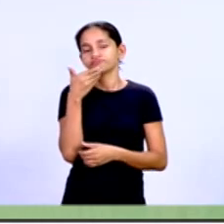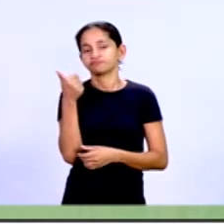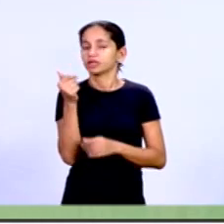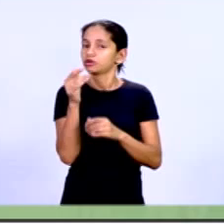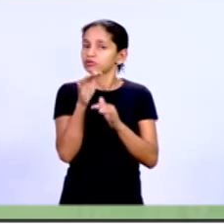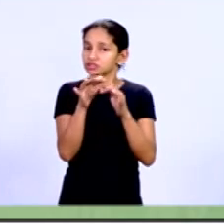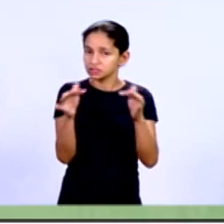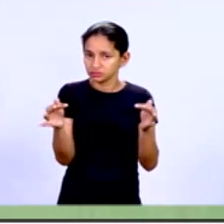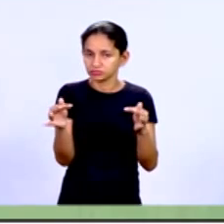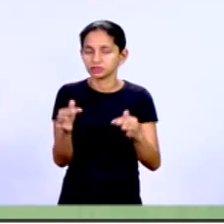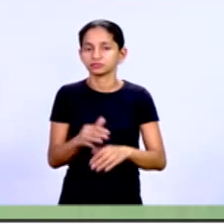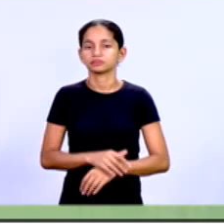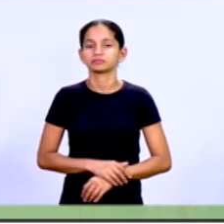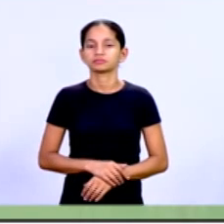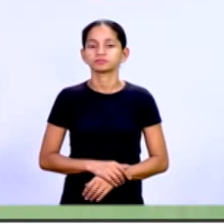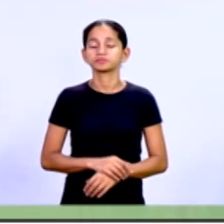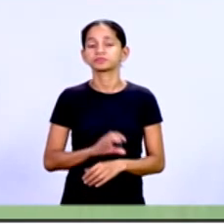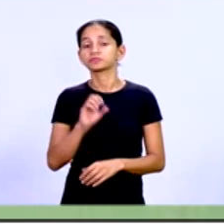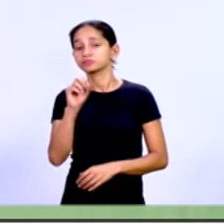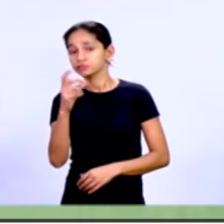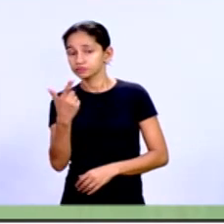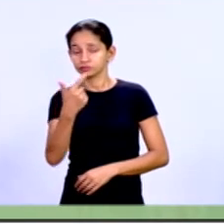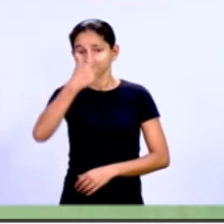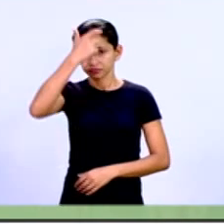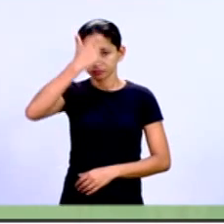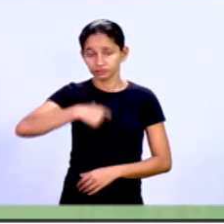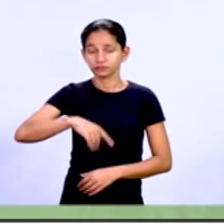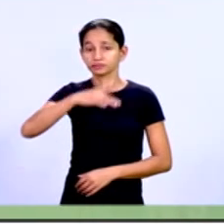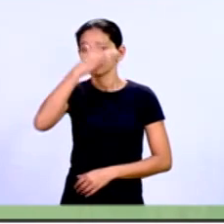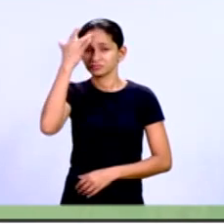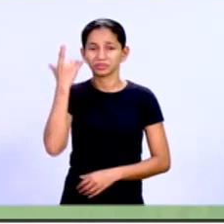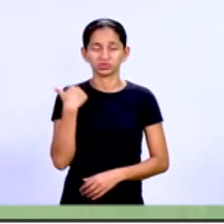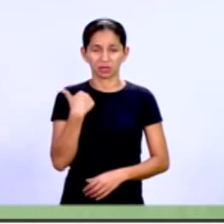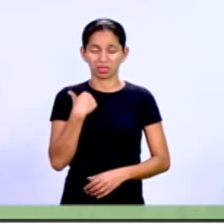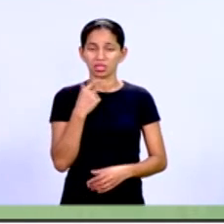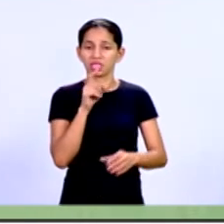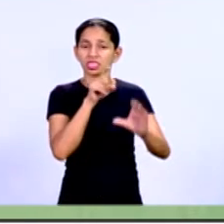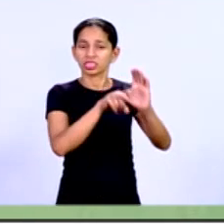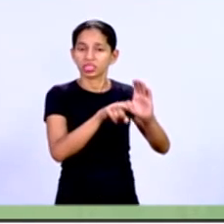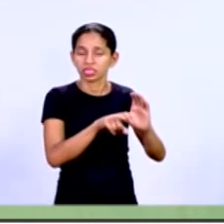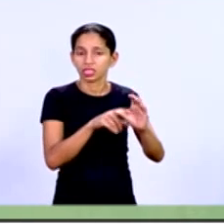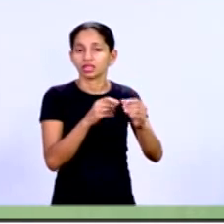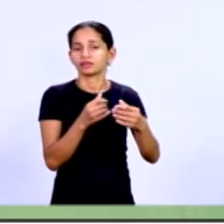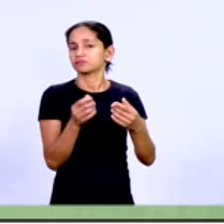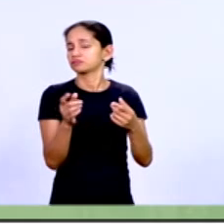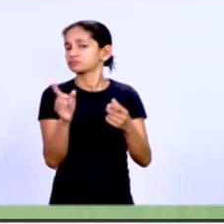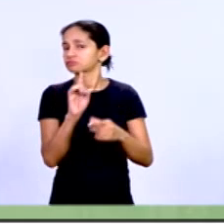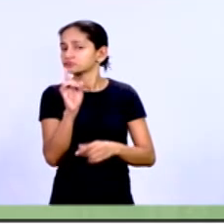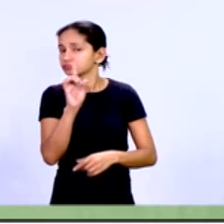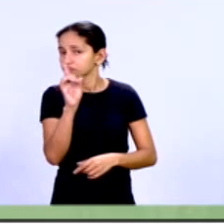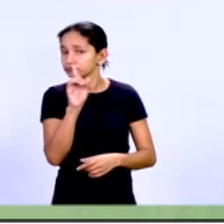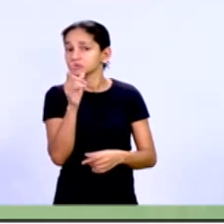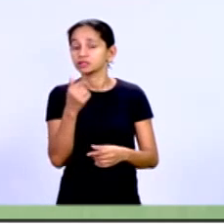por ações ou companhia. O acionista não é um credor da companhia, mas um